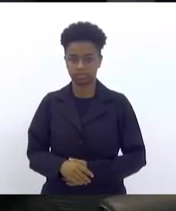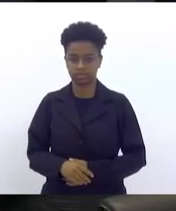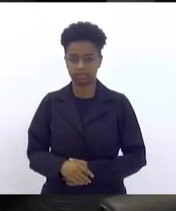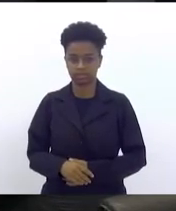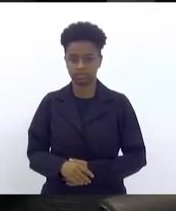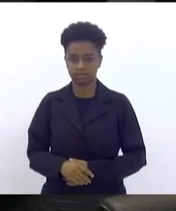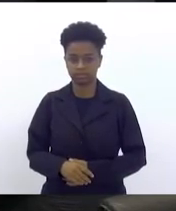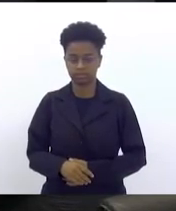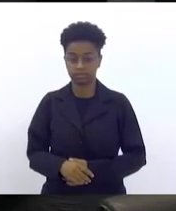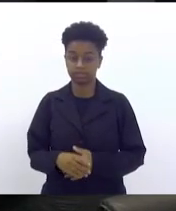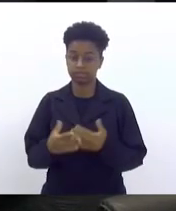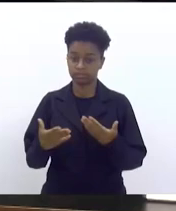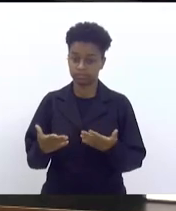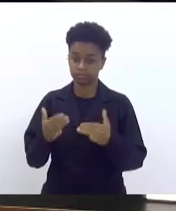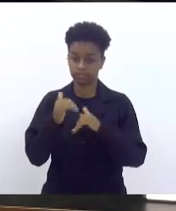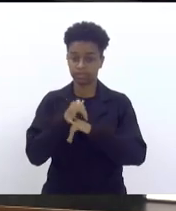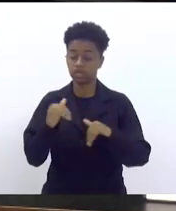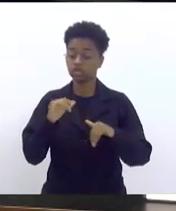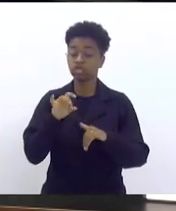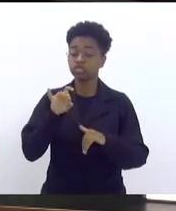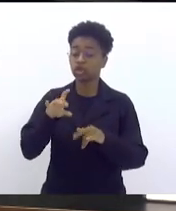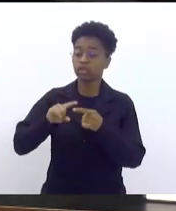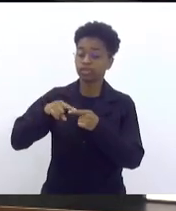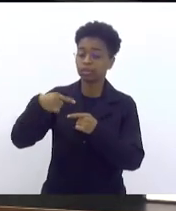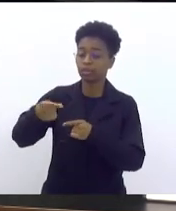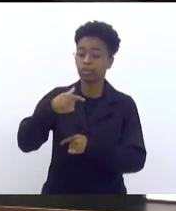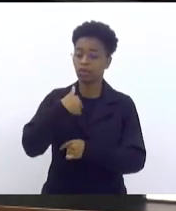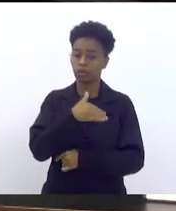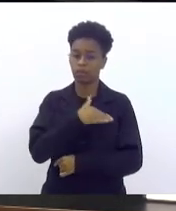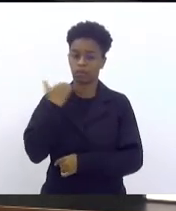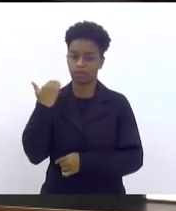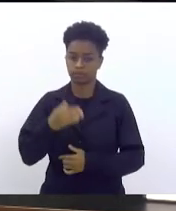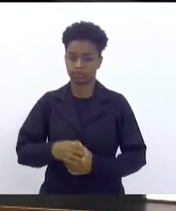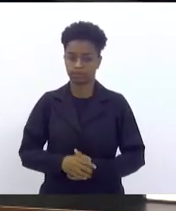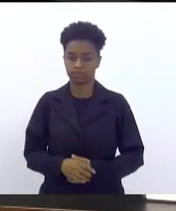é aquele famoso ditado só por cima do Meu Cadáver